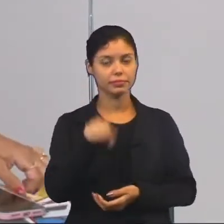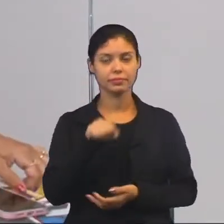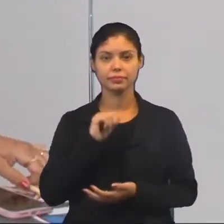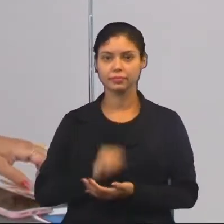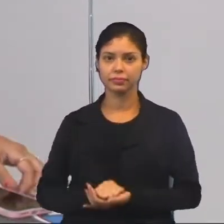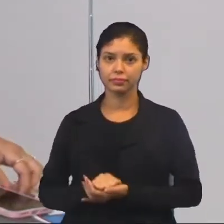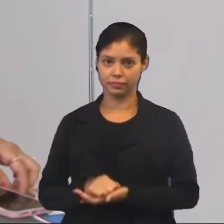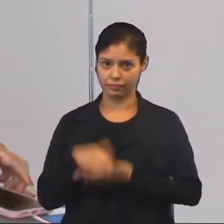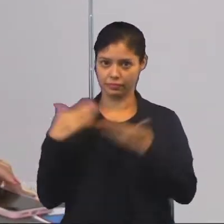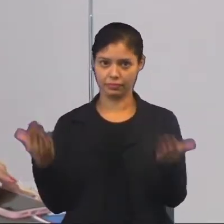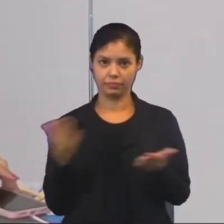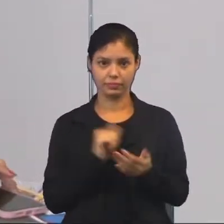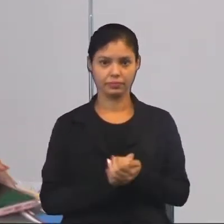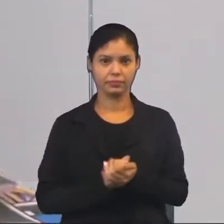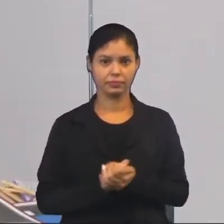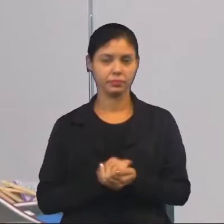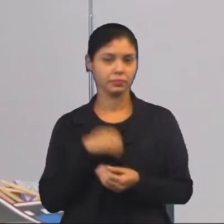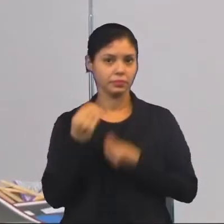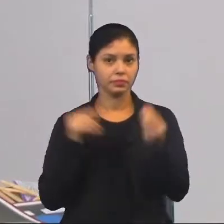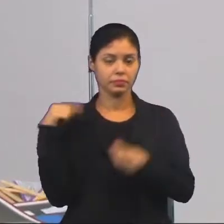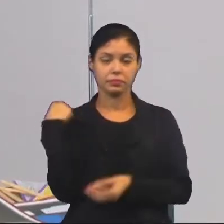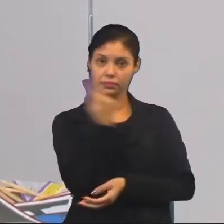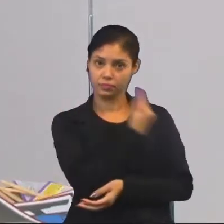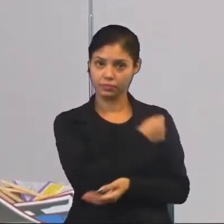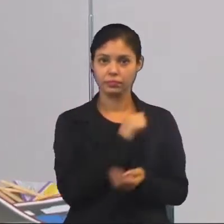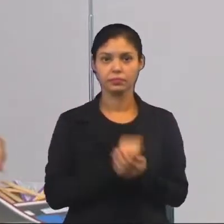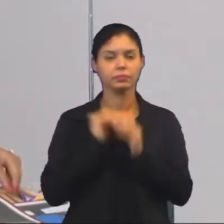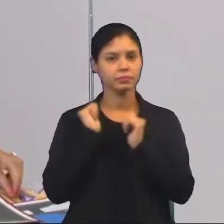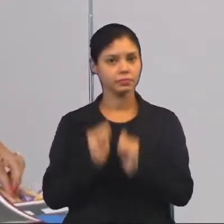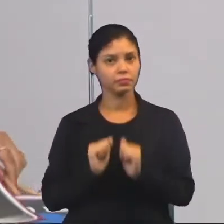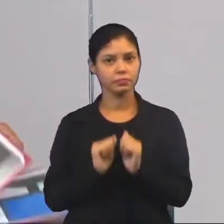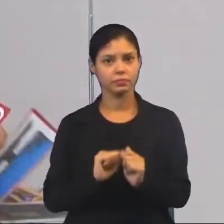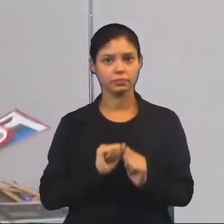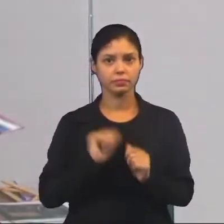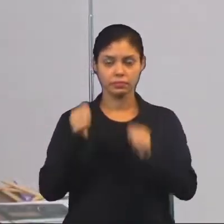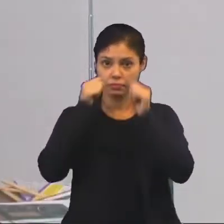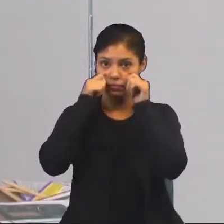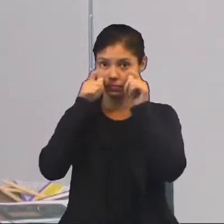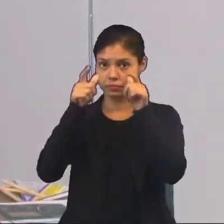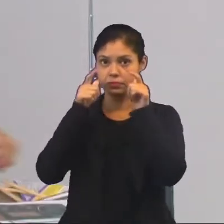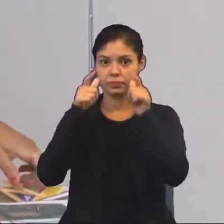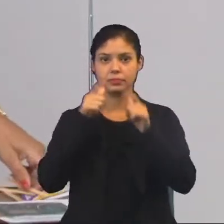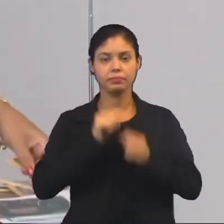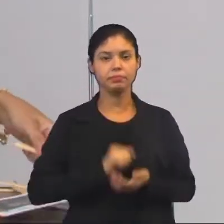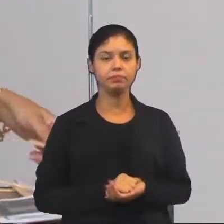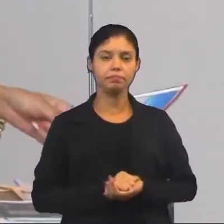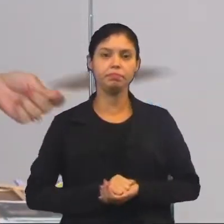mesmo. Então, um dos meios que nós podemos estar atentos